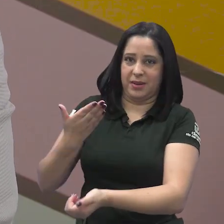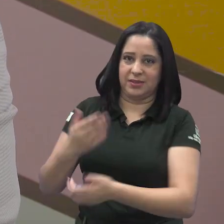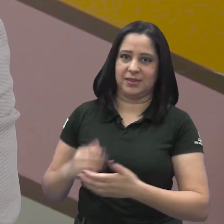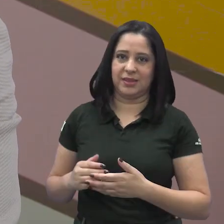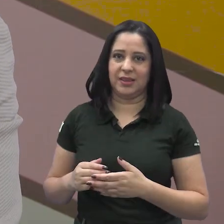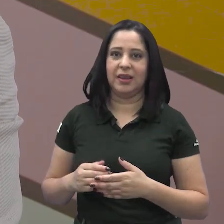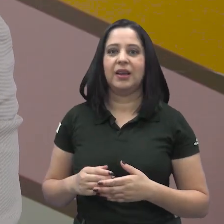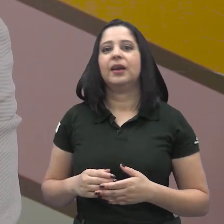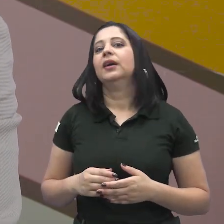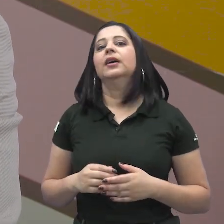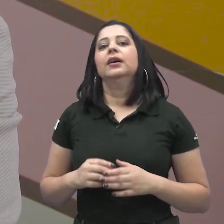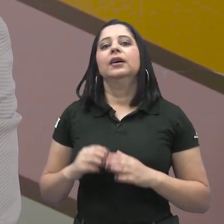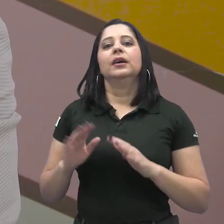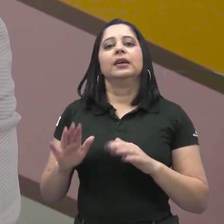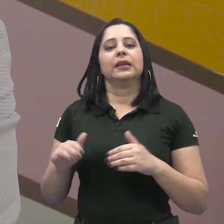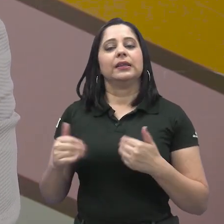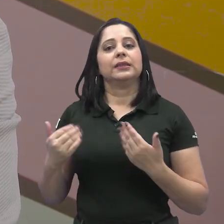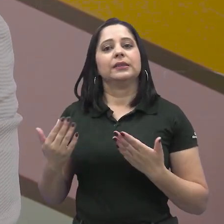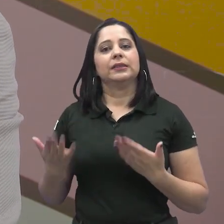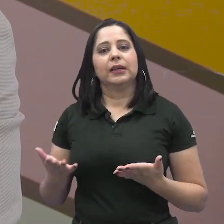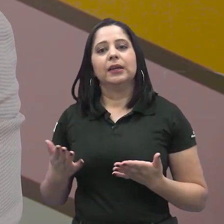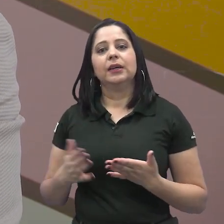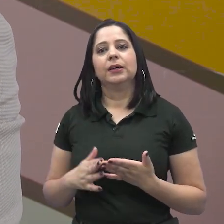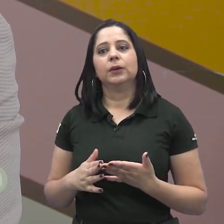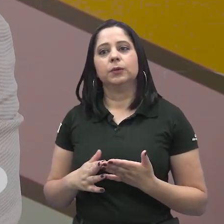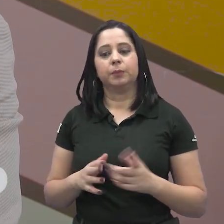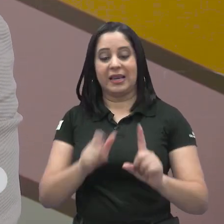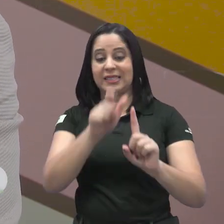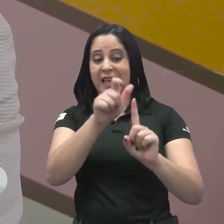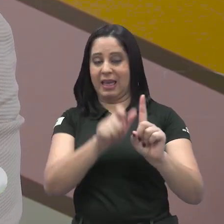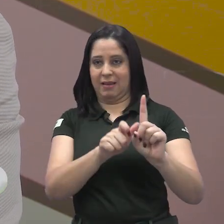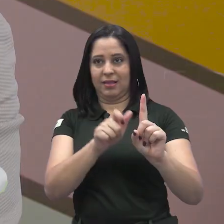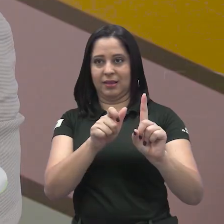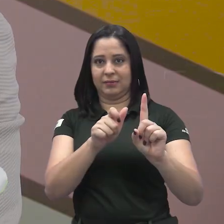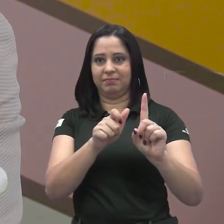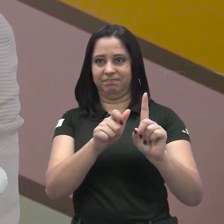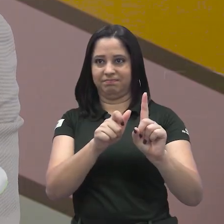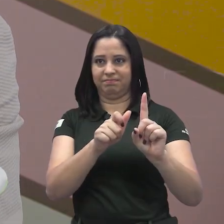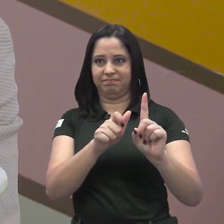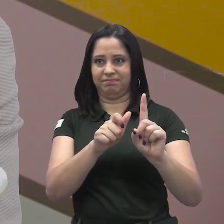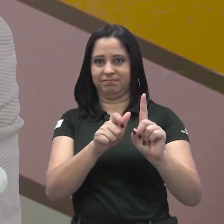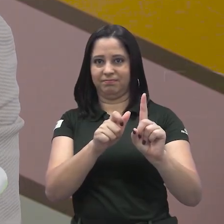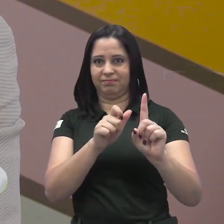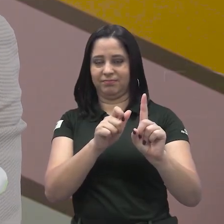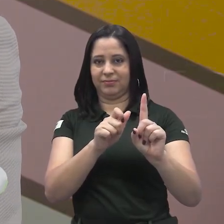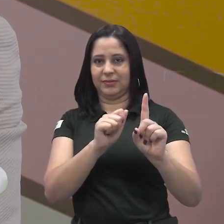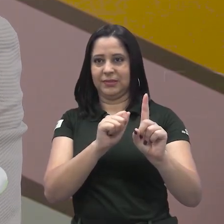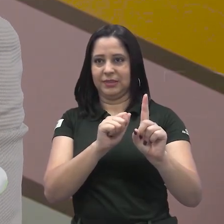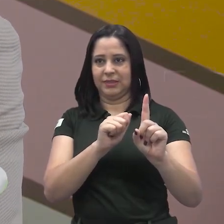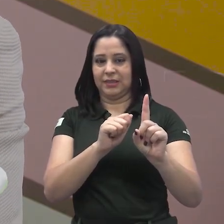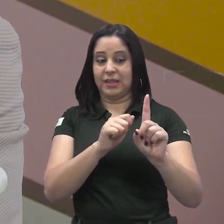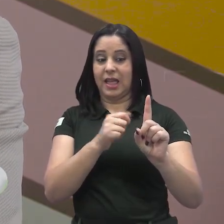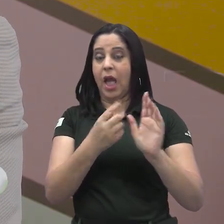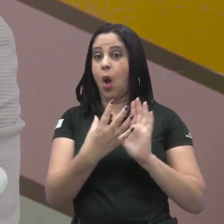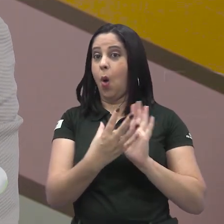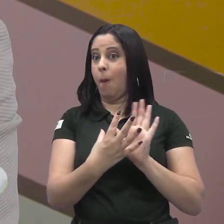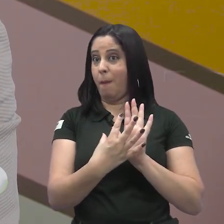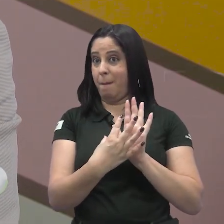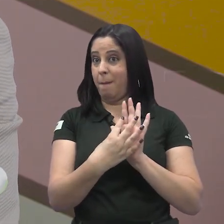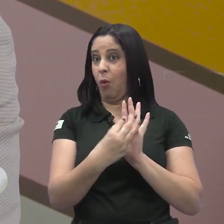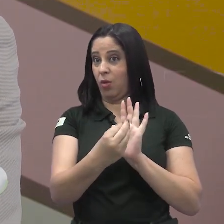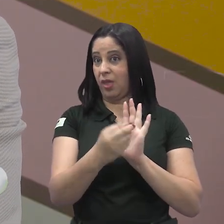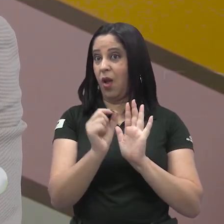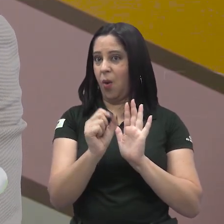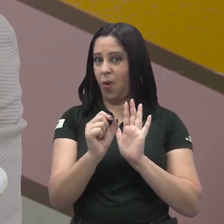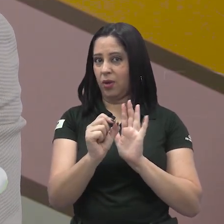caso emblemático que a gente teve, né, de exemplo, mostra para a gente que hoje em dia, eu diria nos últimos 30,